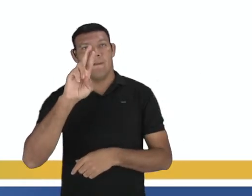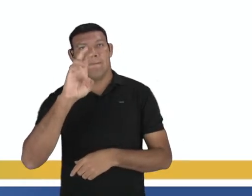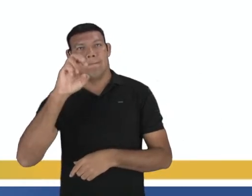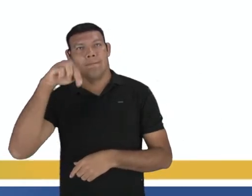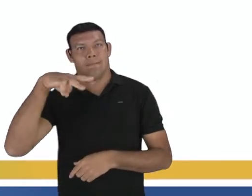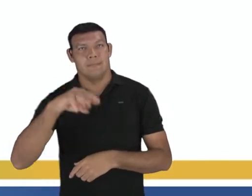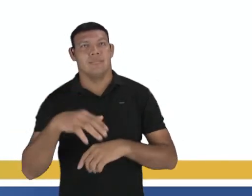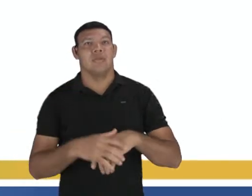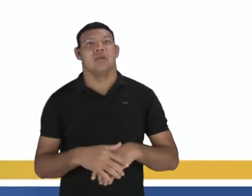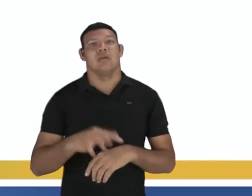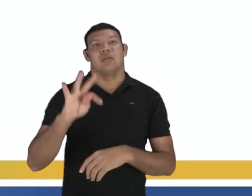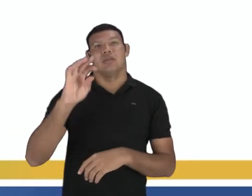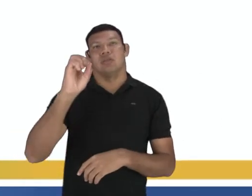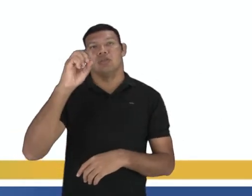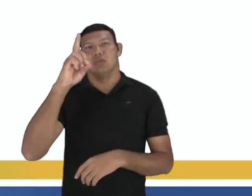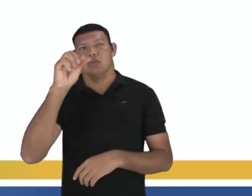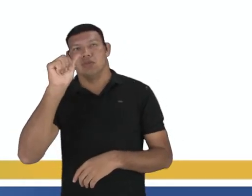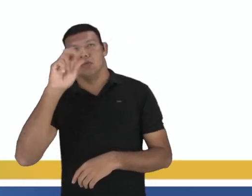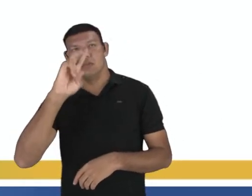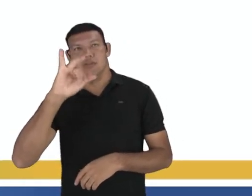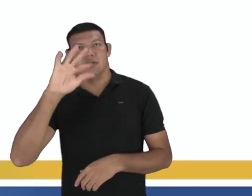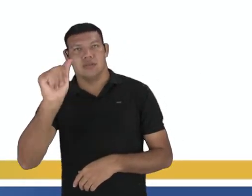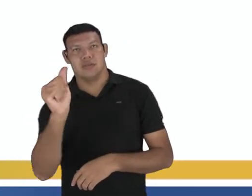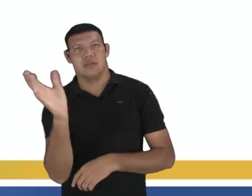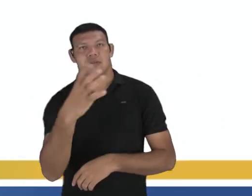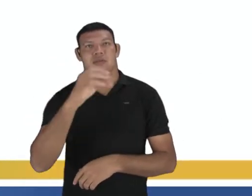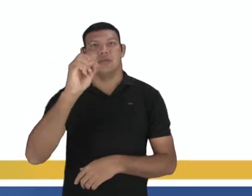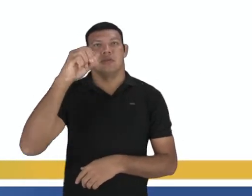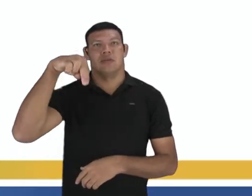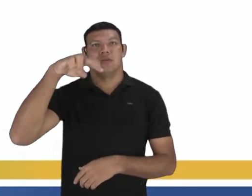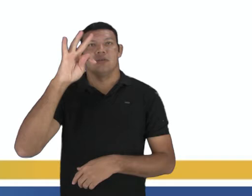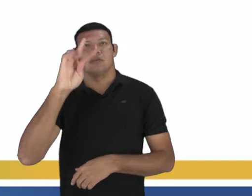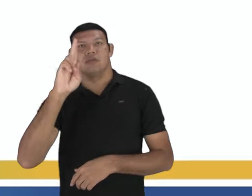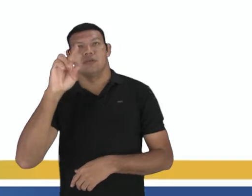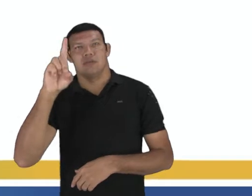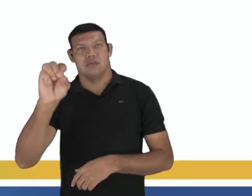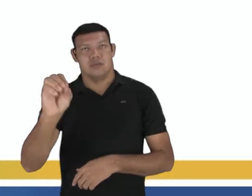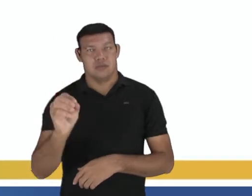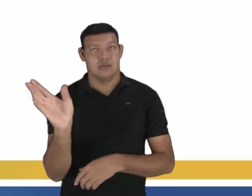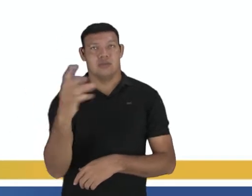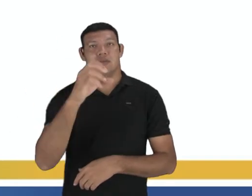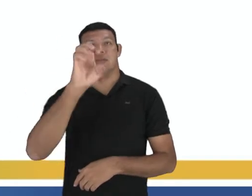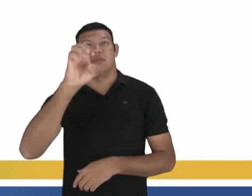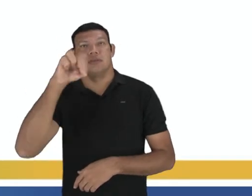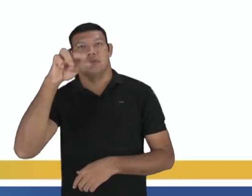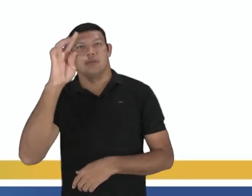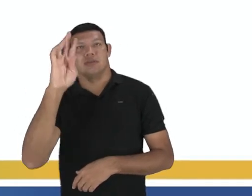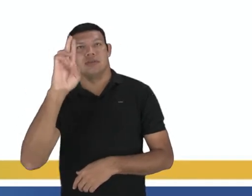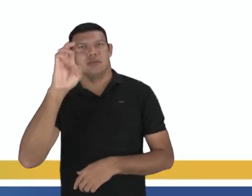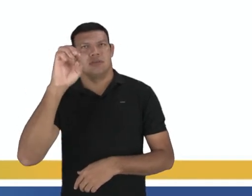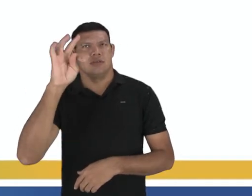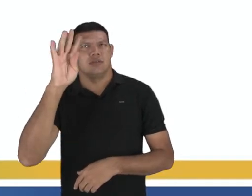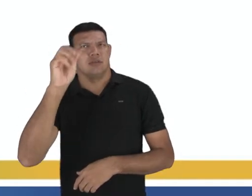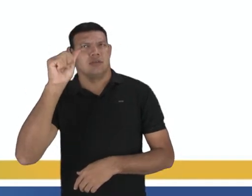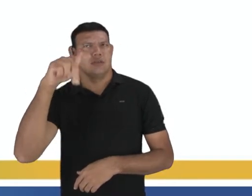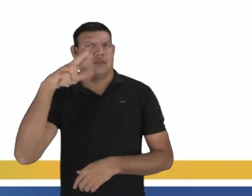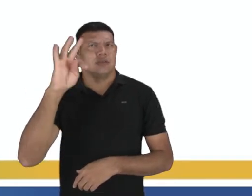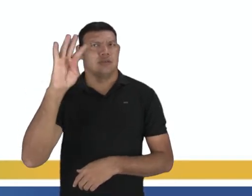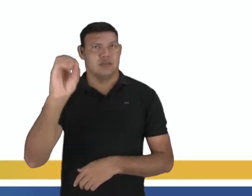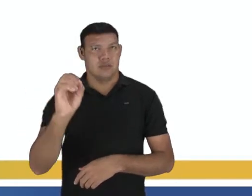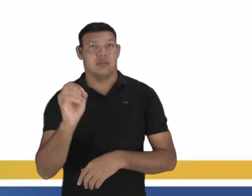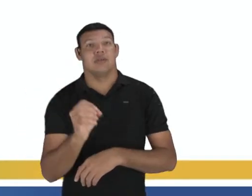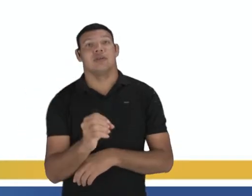todavia, contudo, entretanto, no entanto, senão, embora, conquanto, ainda